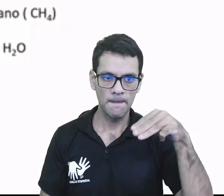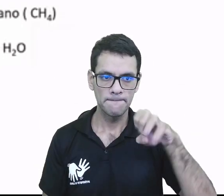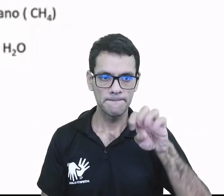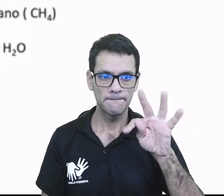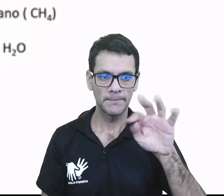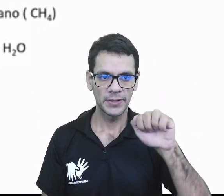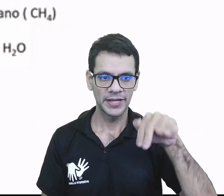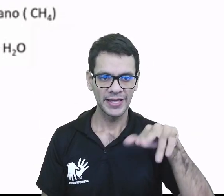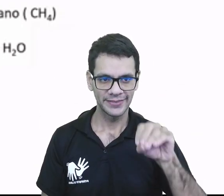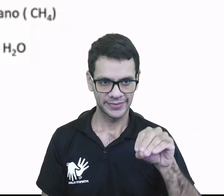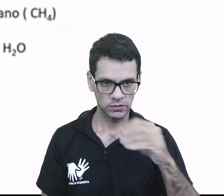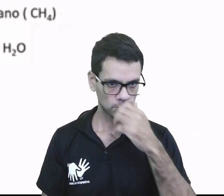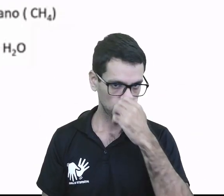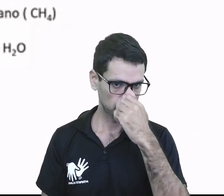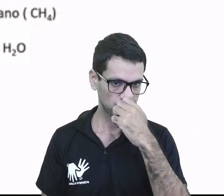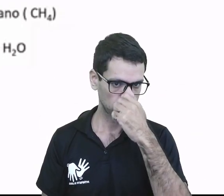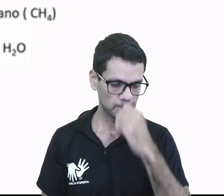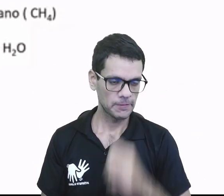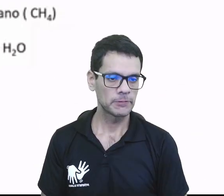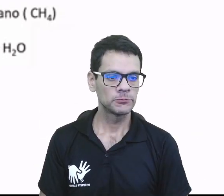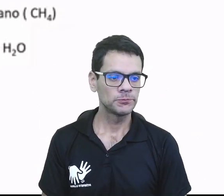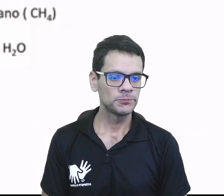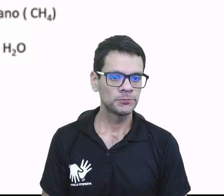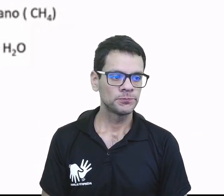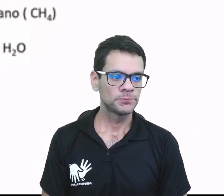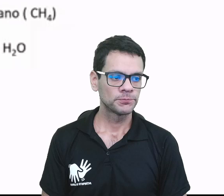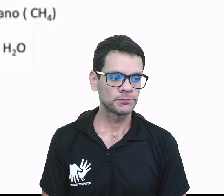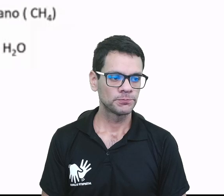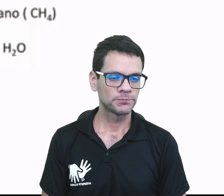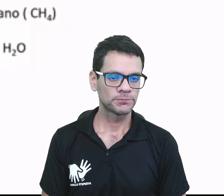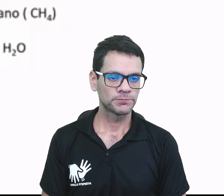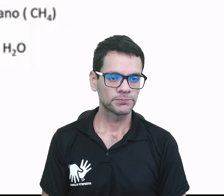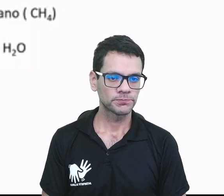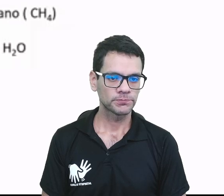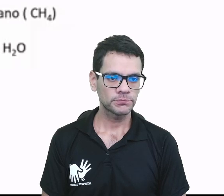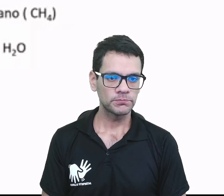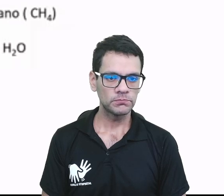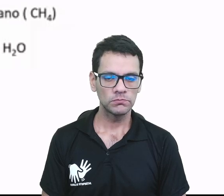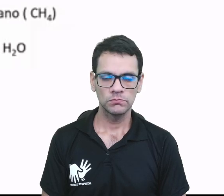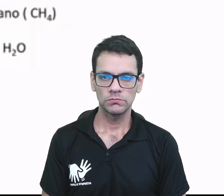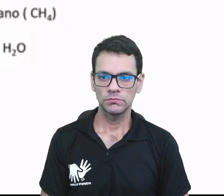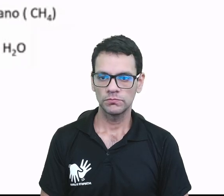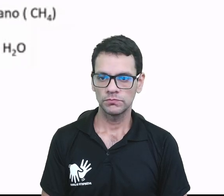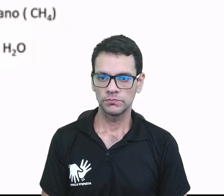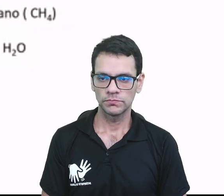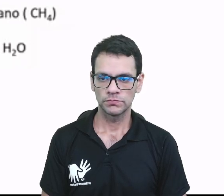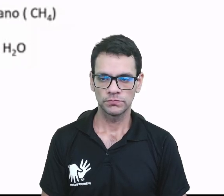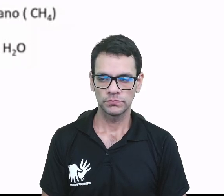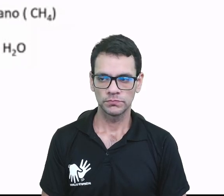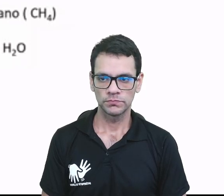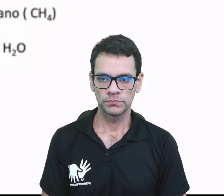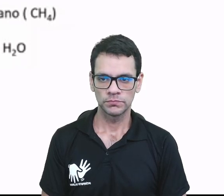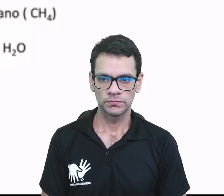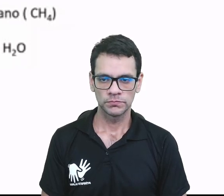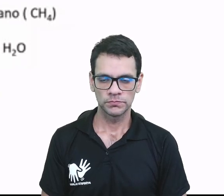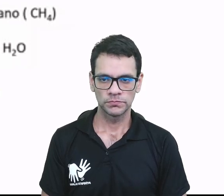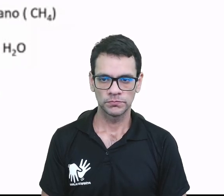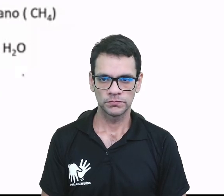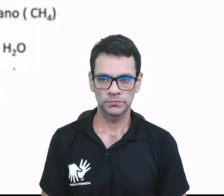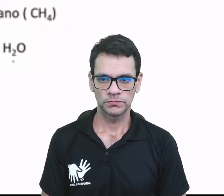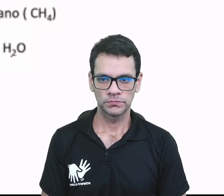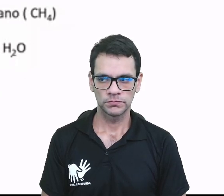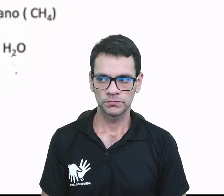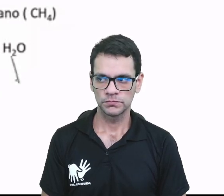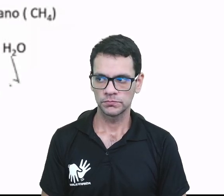ó, combustão do metano. Vou fazer uma bolinha para cada átomo que corresponde aqui,